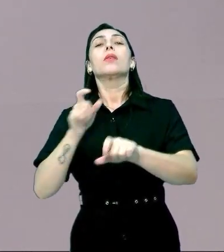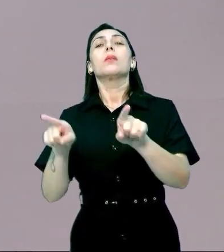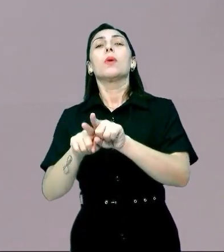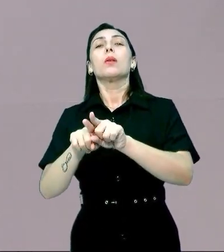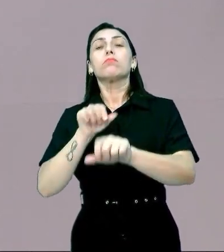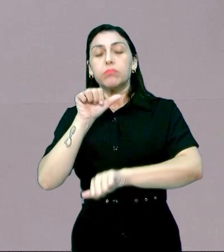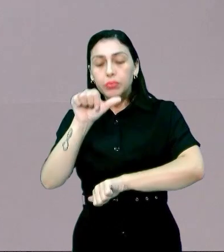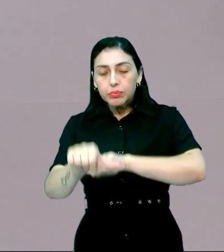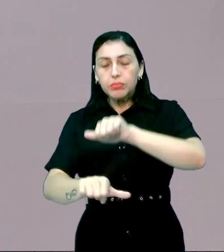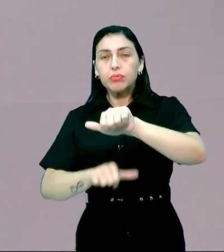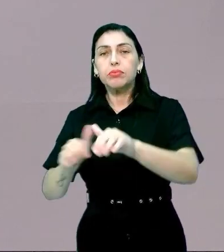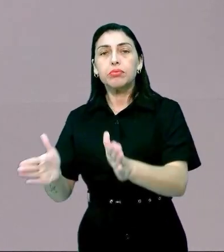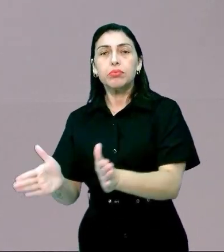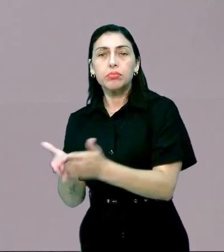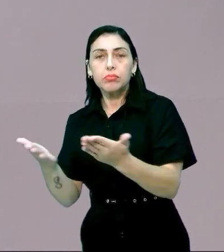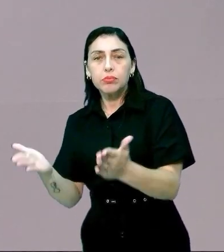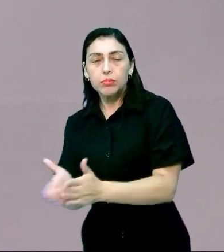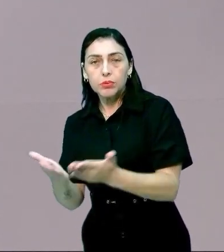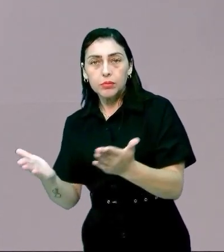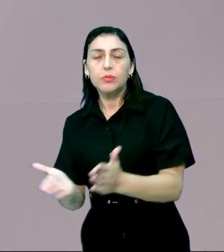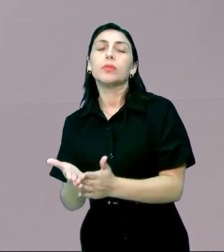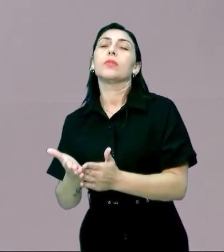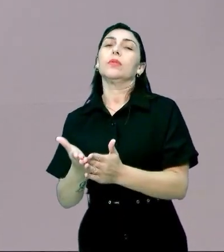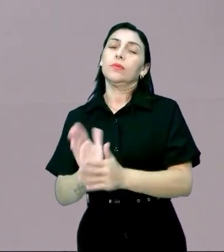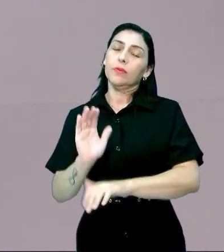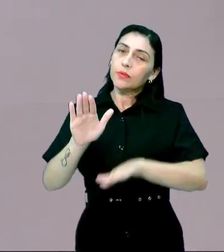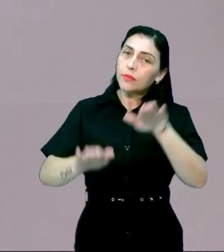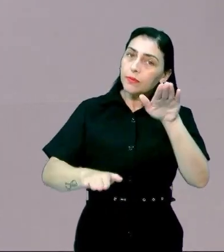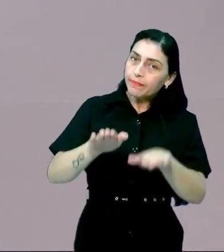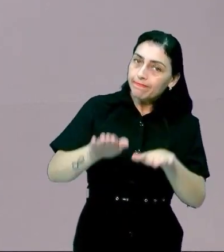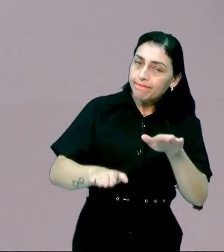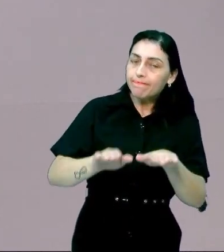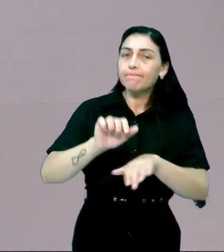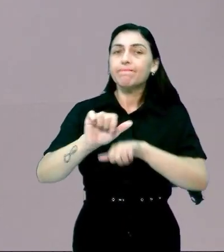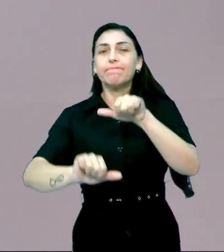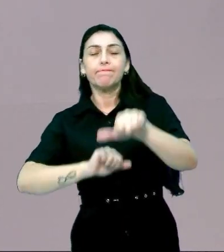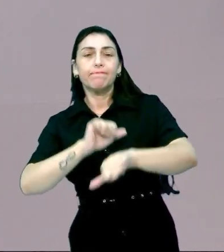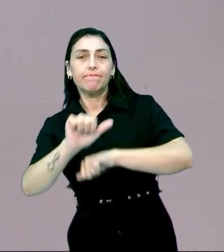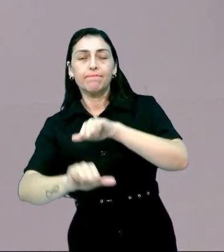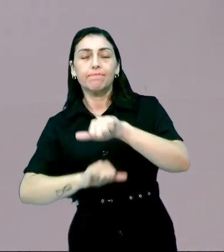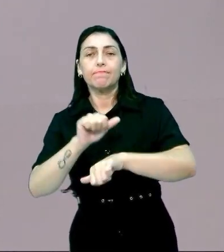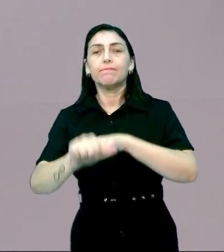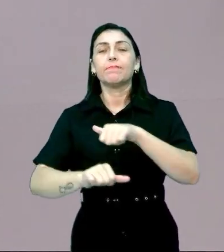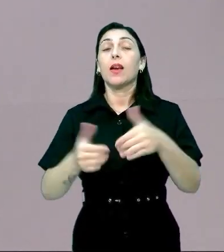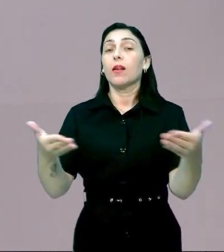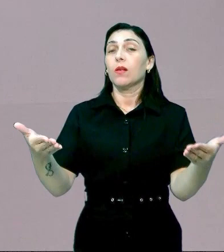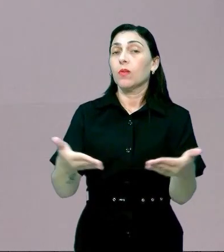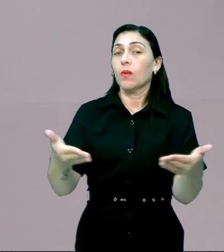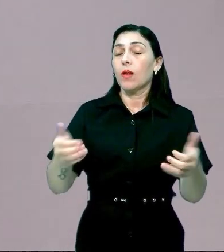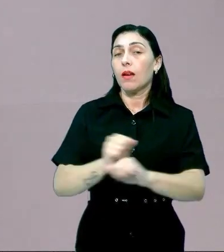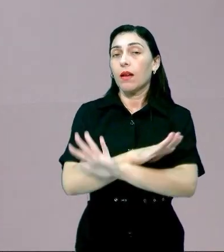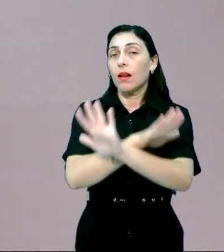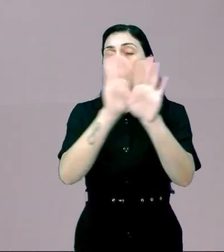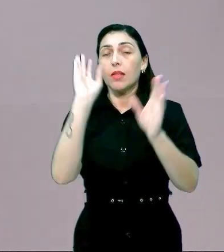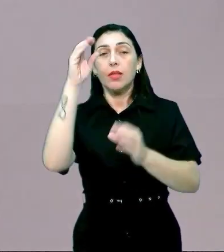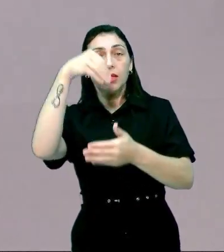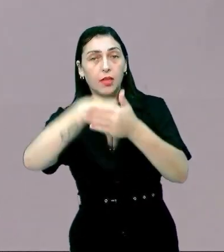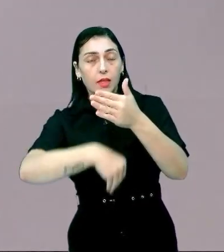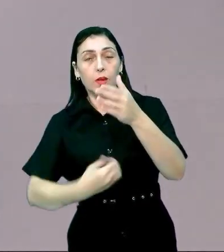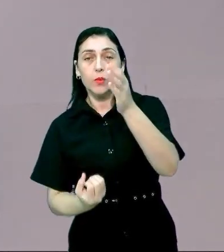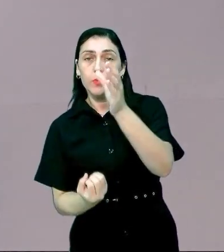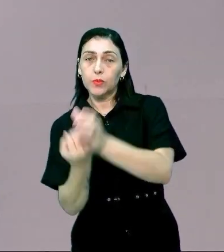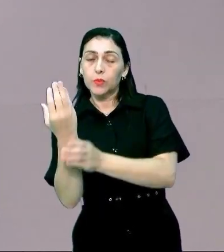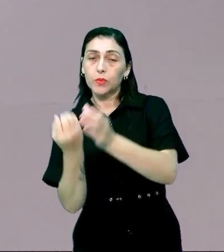pode ocorrer, eu ser rico, eu me tornar pobre e assim sucessivamente. Agora, claro, dentro do modo